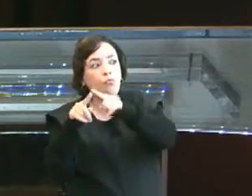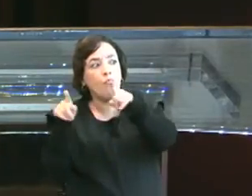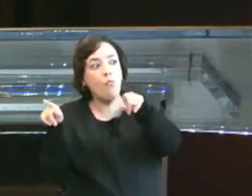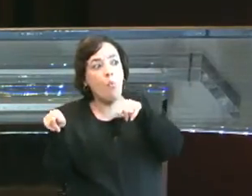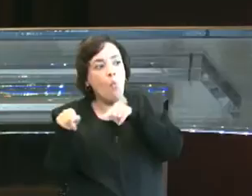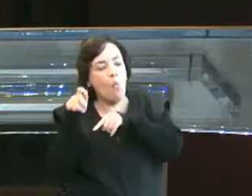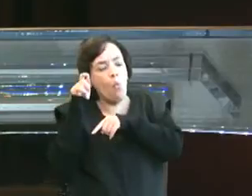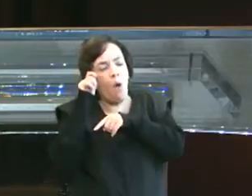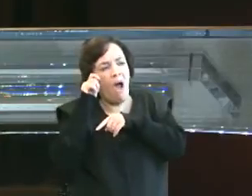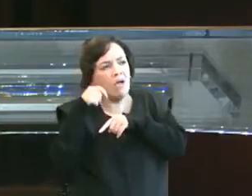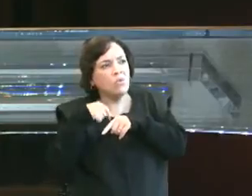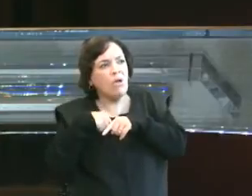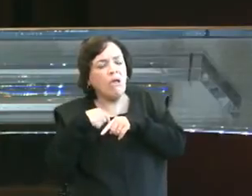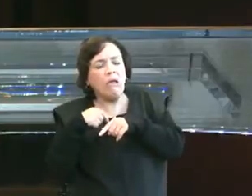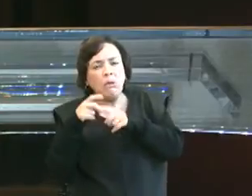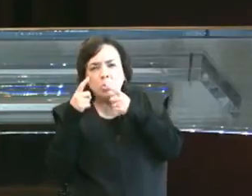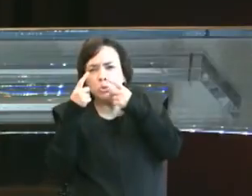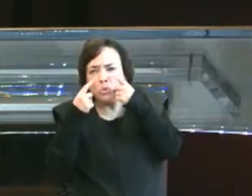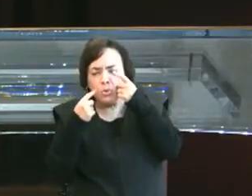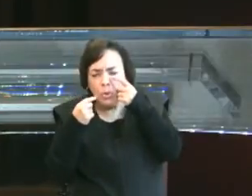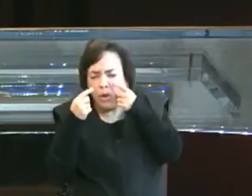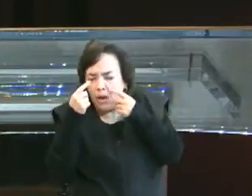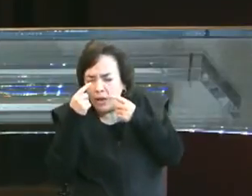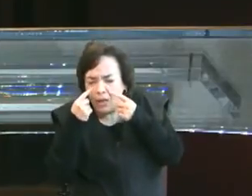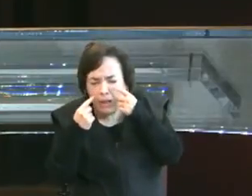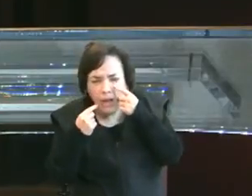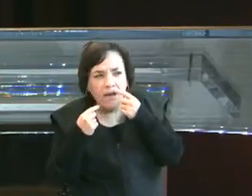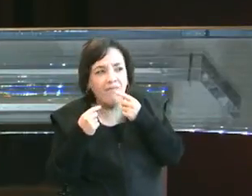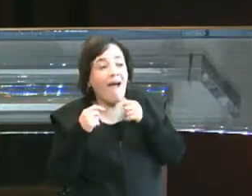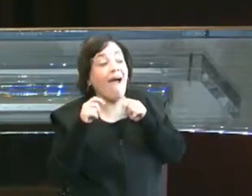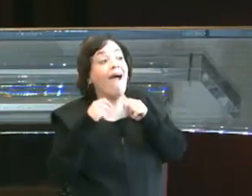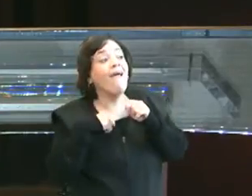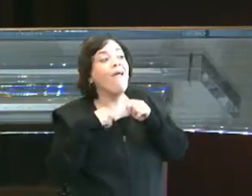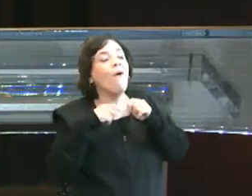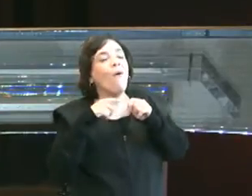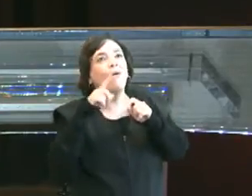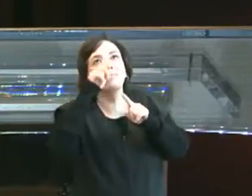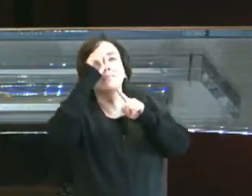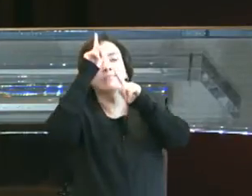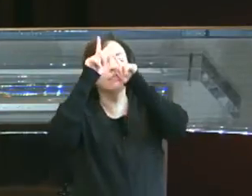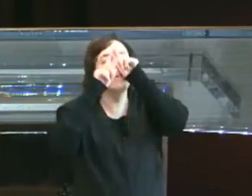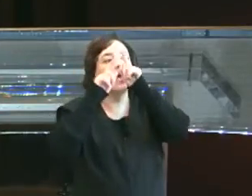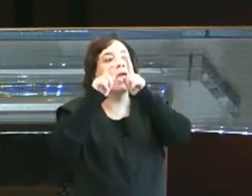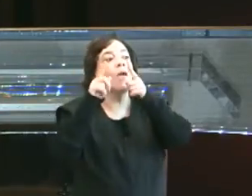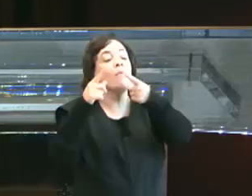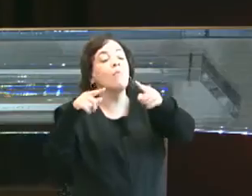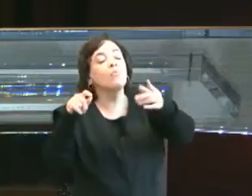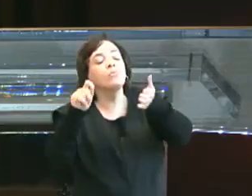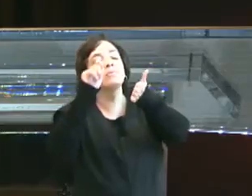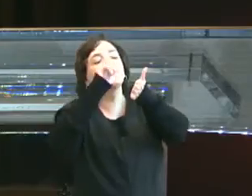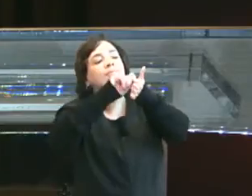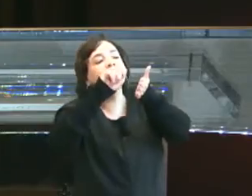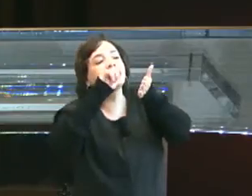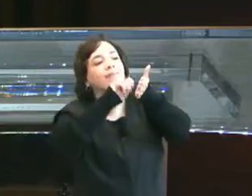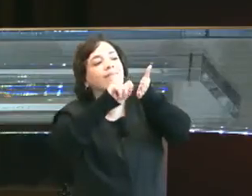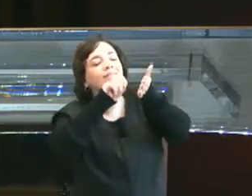canção. Curado fui por ti, Jesus, não quero mais olhar para